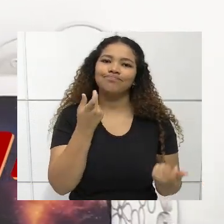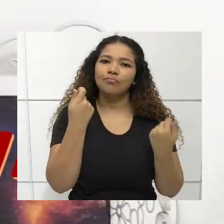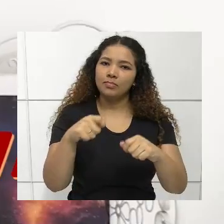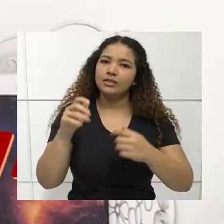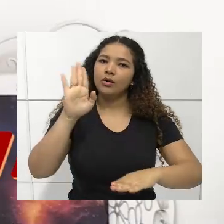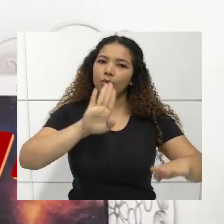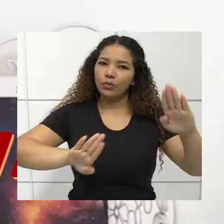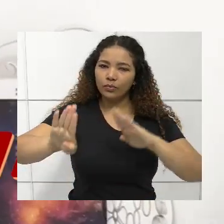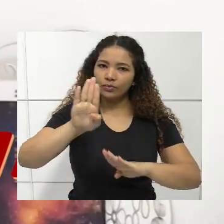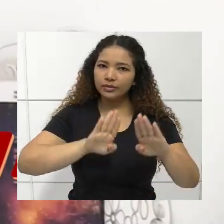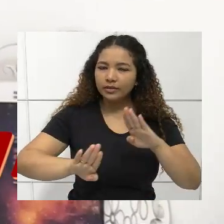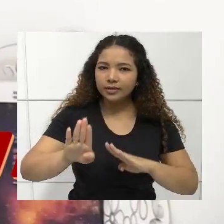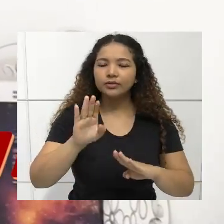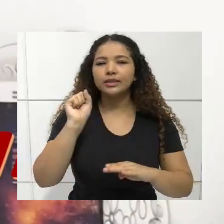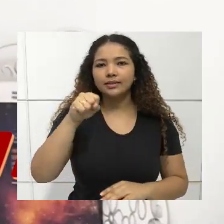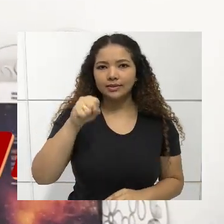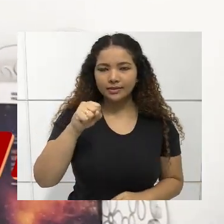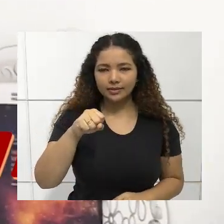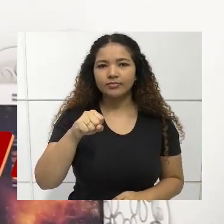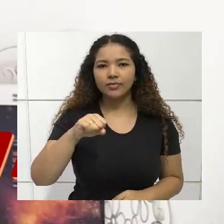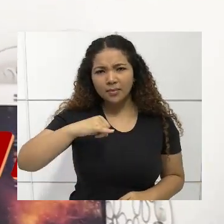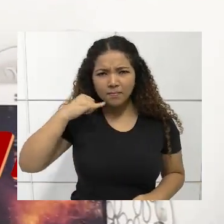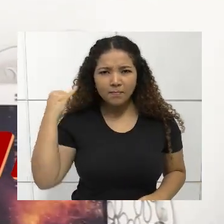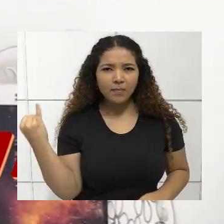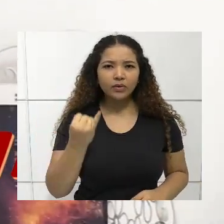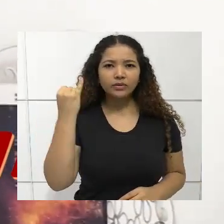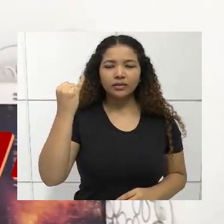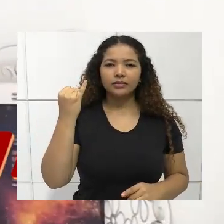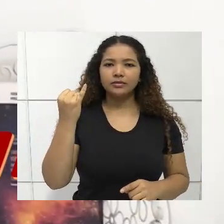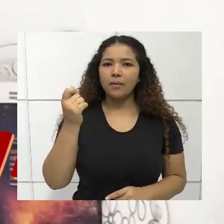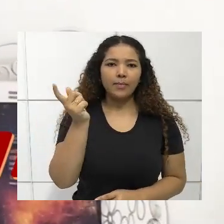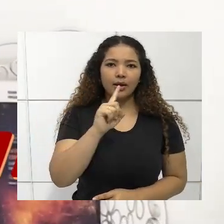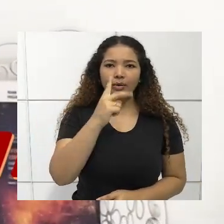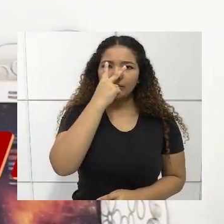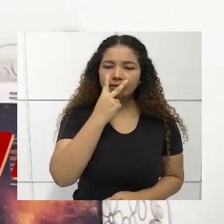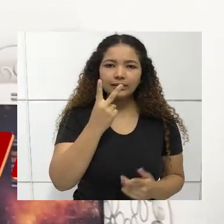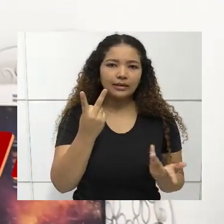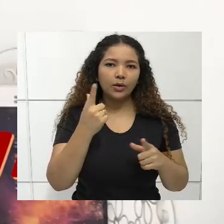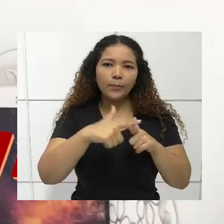ter é muito importante para a gente não ser prejudicado. Então,